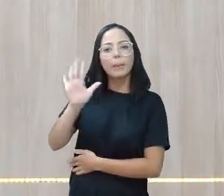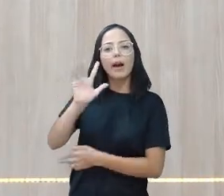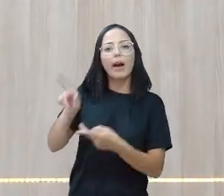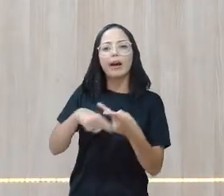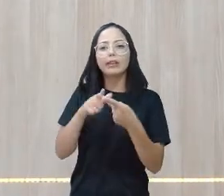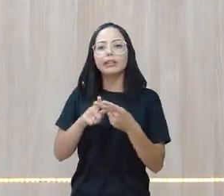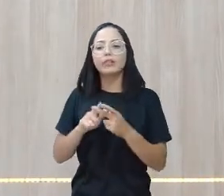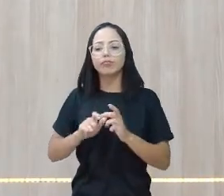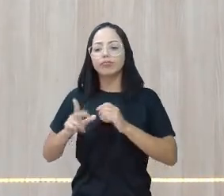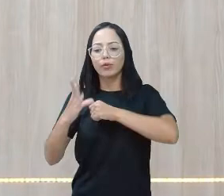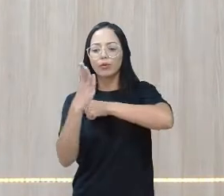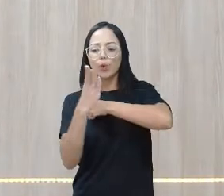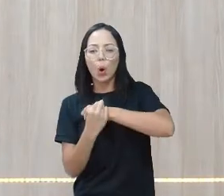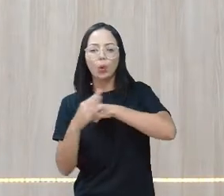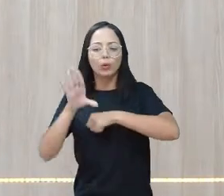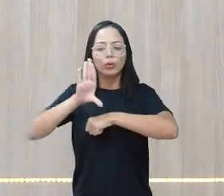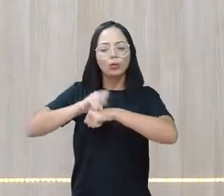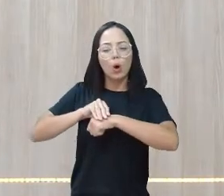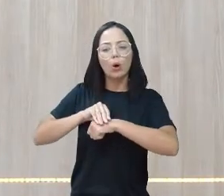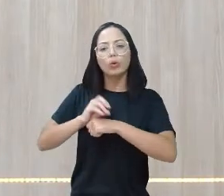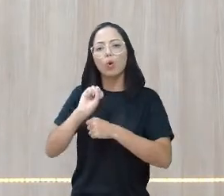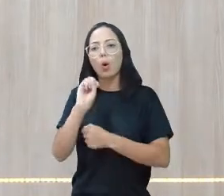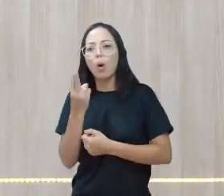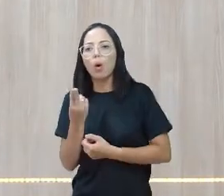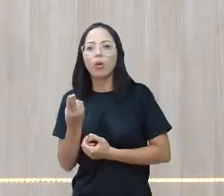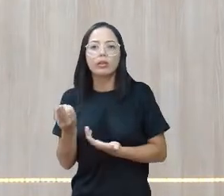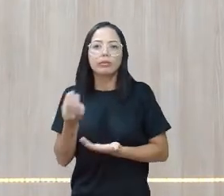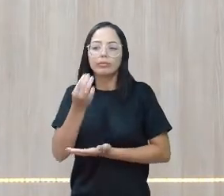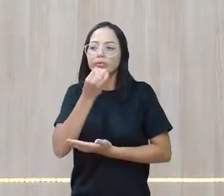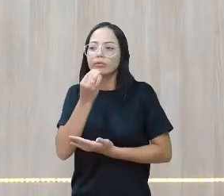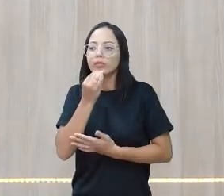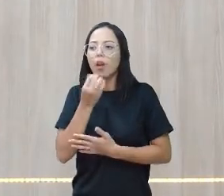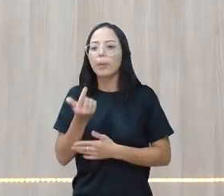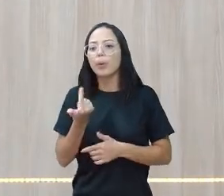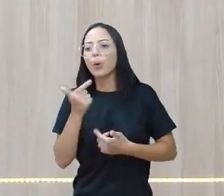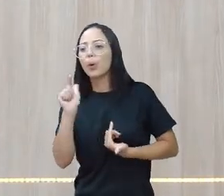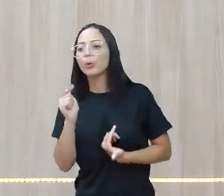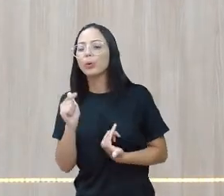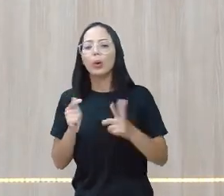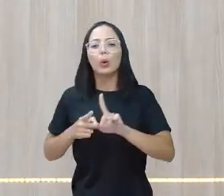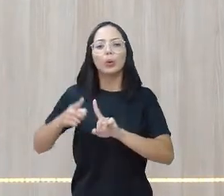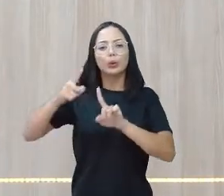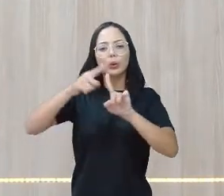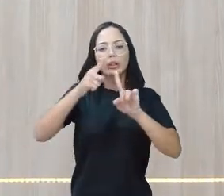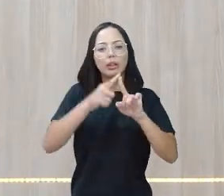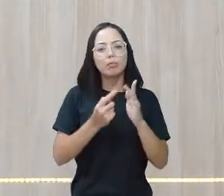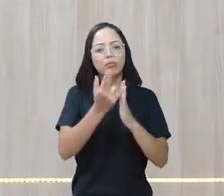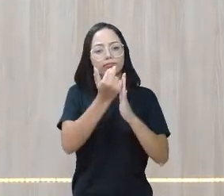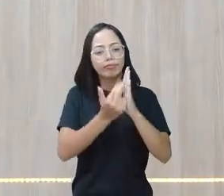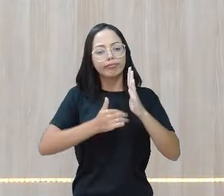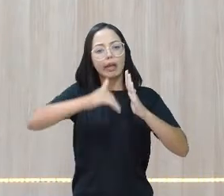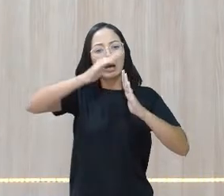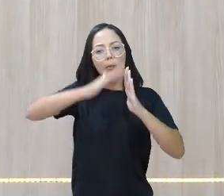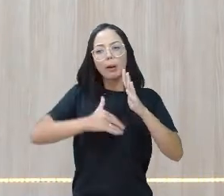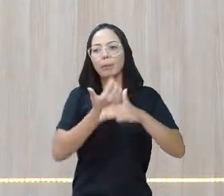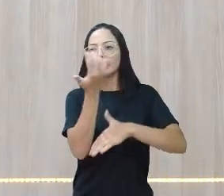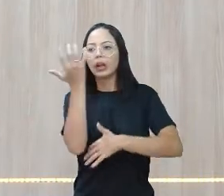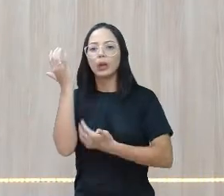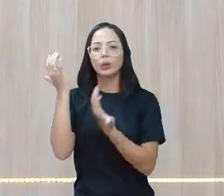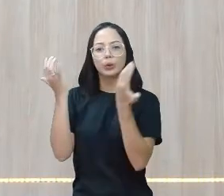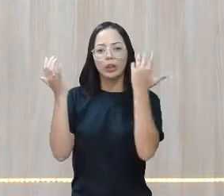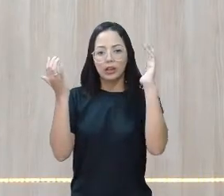um retrato, ou se é, sei lá, um outro tipo de figura, né, uma natureza